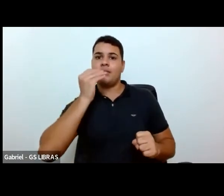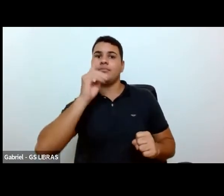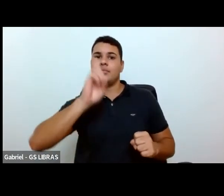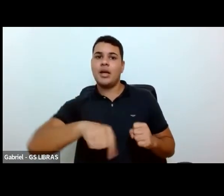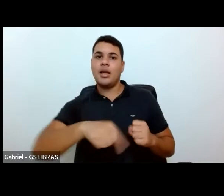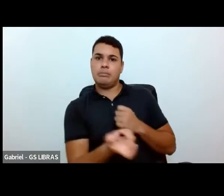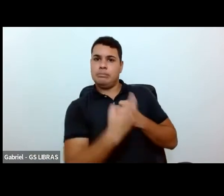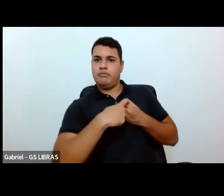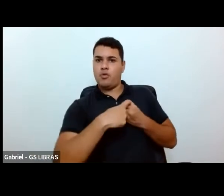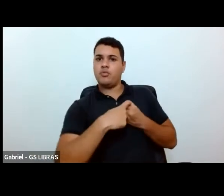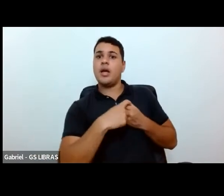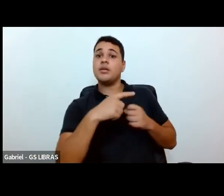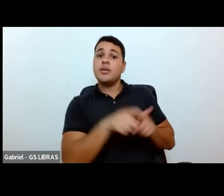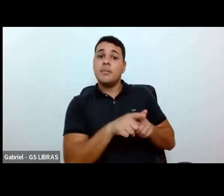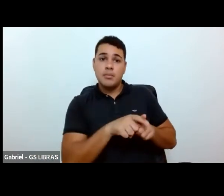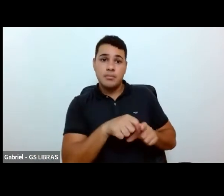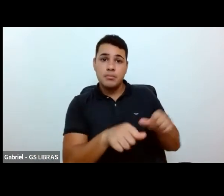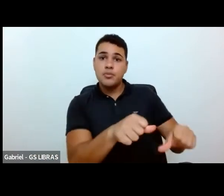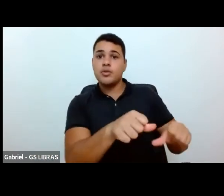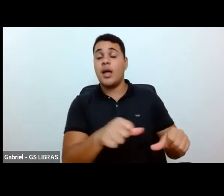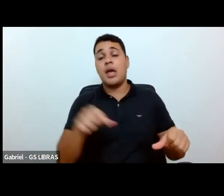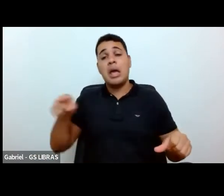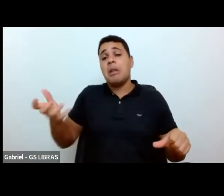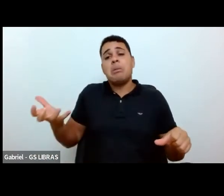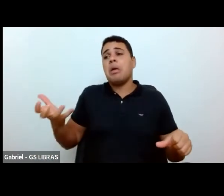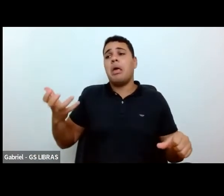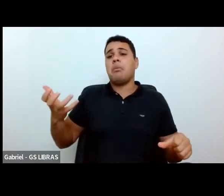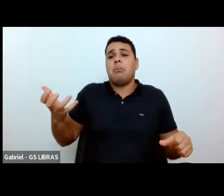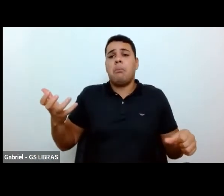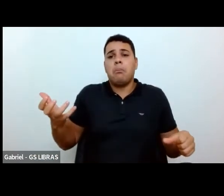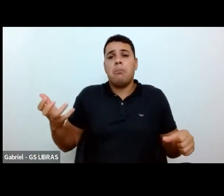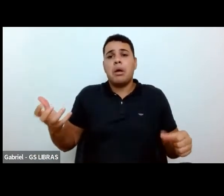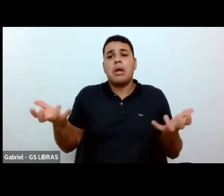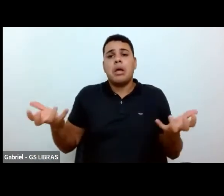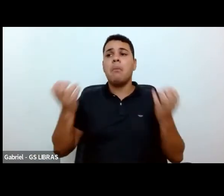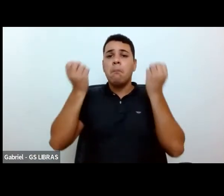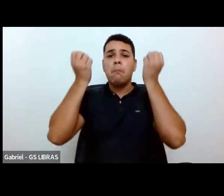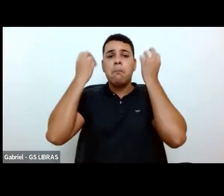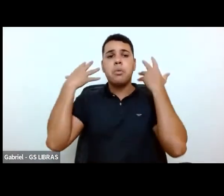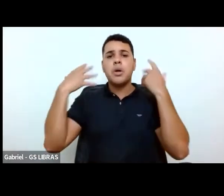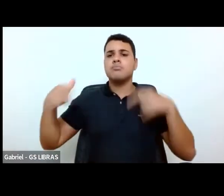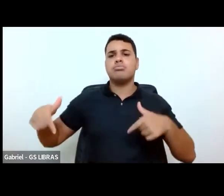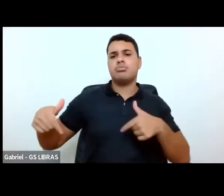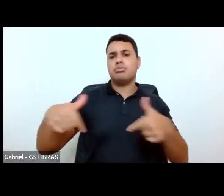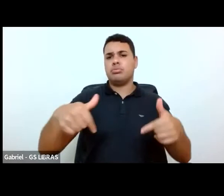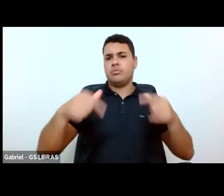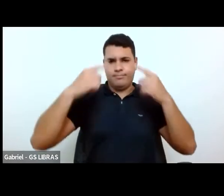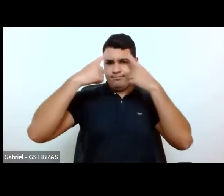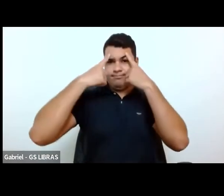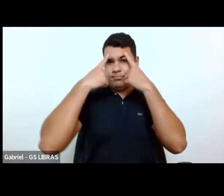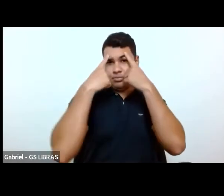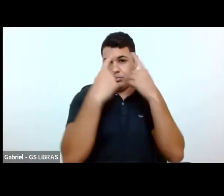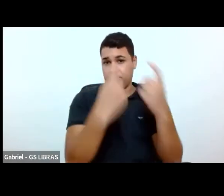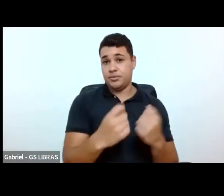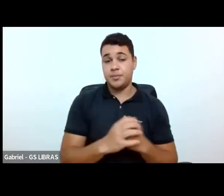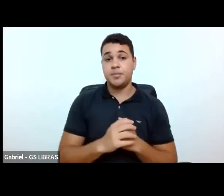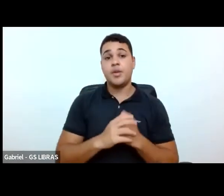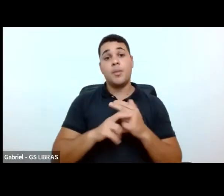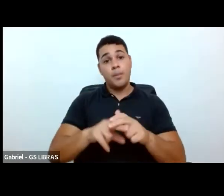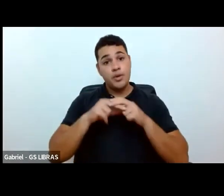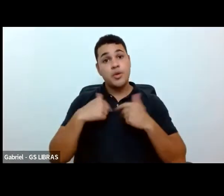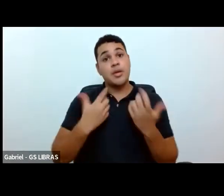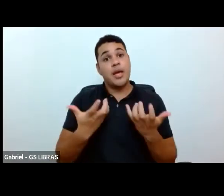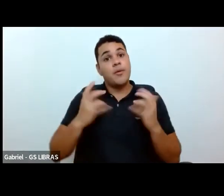né, e justamente nesses grupos, né? E é justamente esses grupos que eu acho que estão levantando a linha de frente. Então, eu ressaltaria o